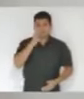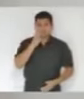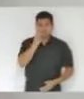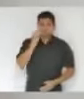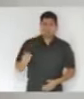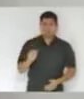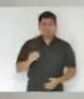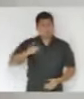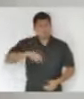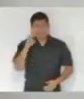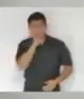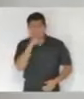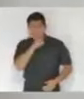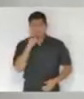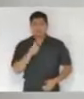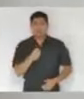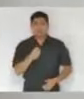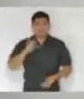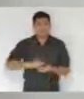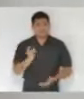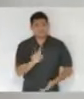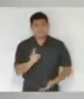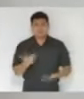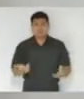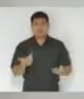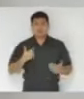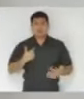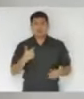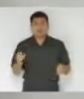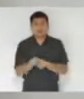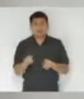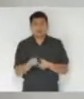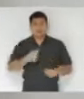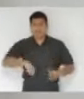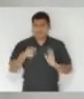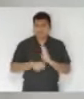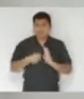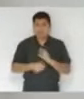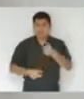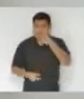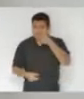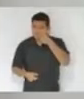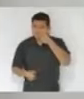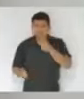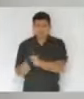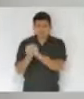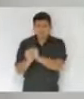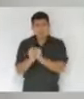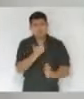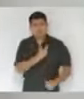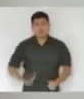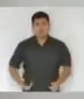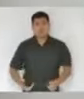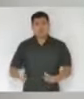mentira, isso não é verdade. E, inclusive, a batalha que eu presencio ao lado do governador, lutando